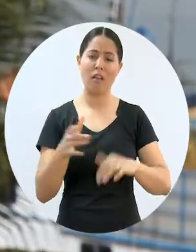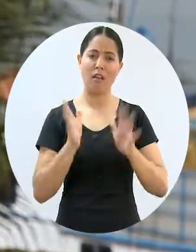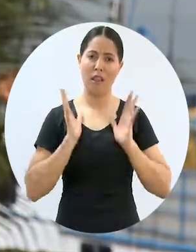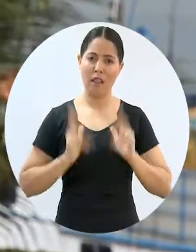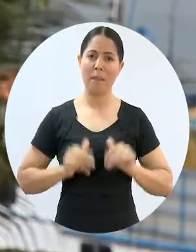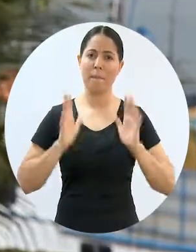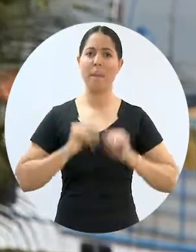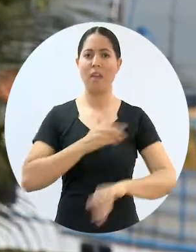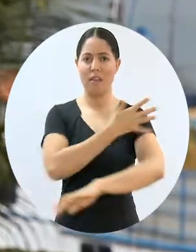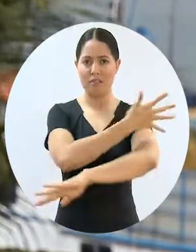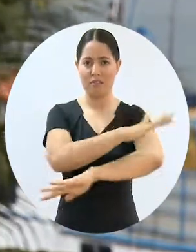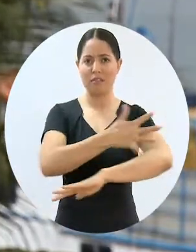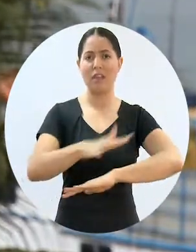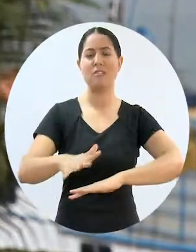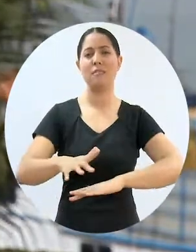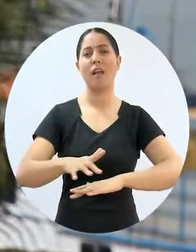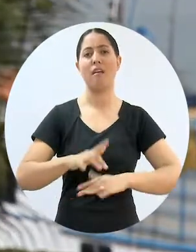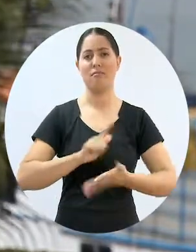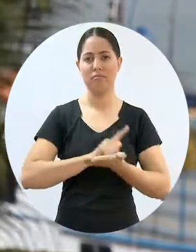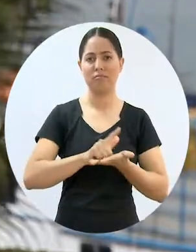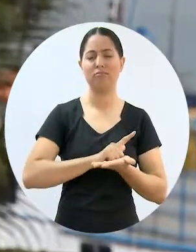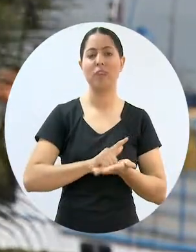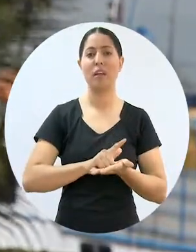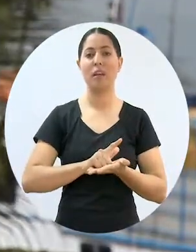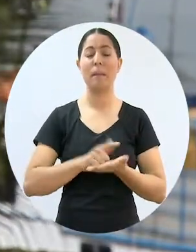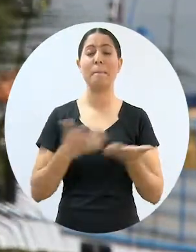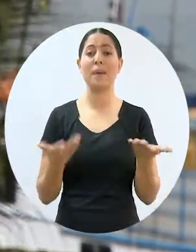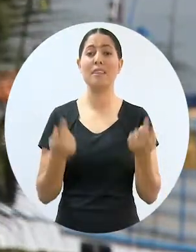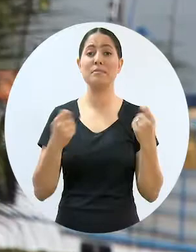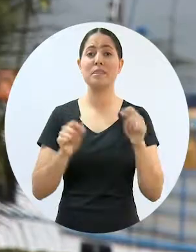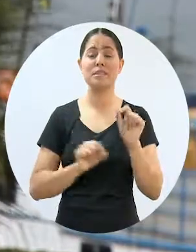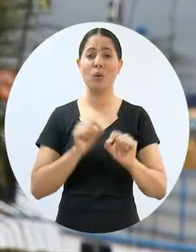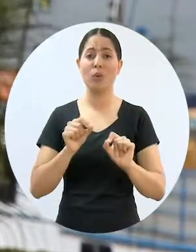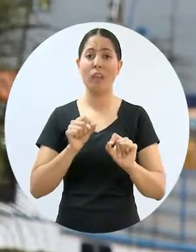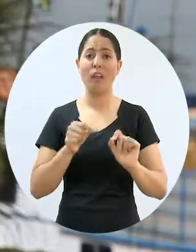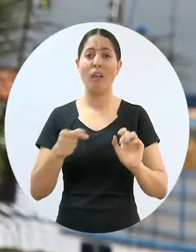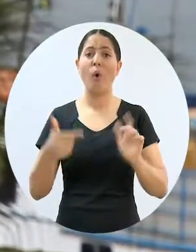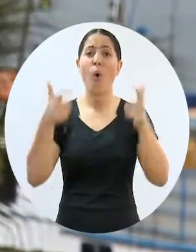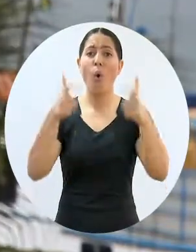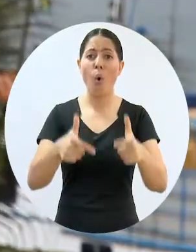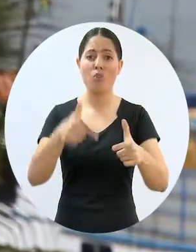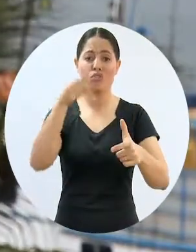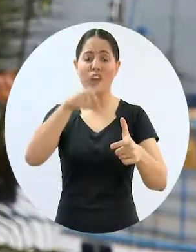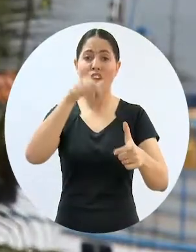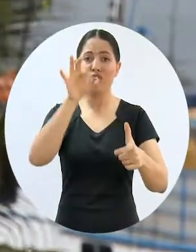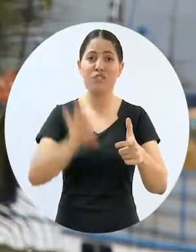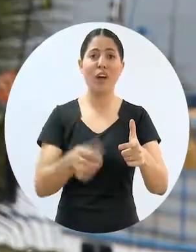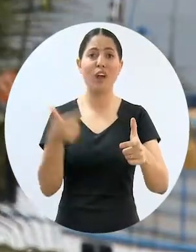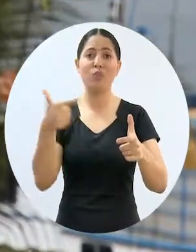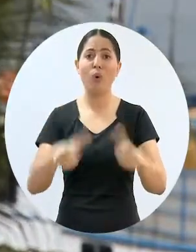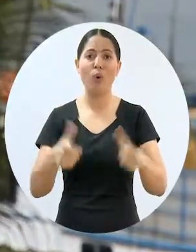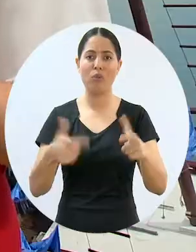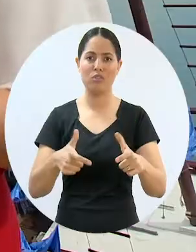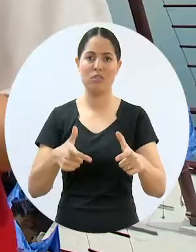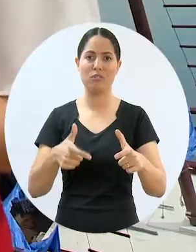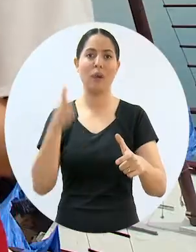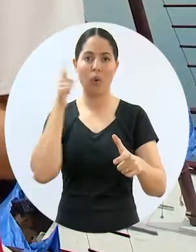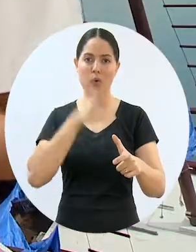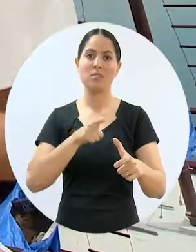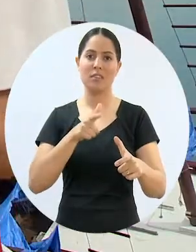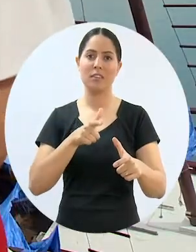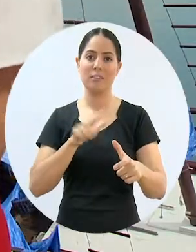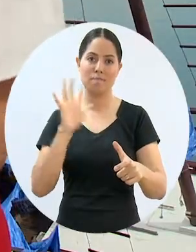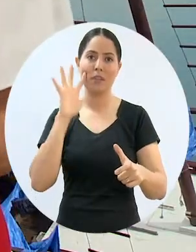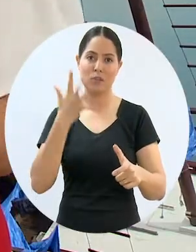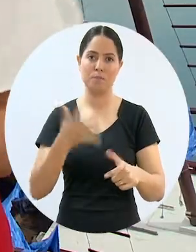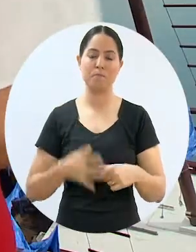praias. Mas só quando a gente identificar a causa real é que se poderá atacar essa causa de forma definitiva. Doutora Letícia,